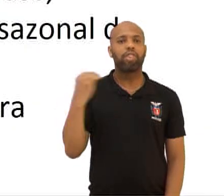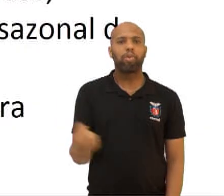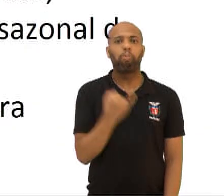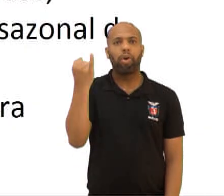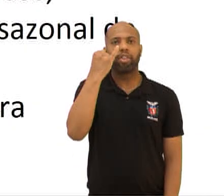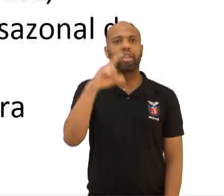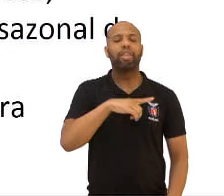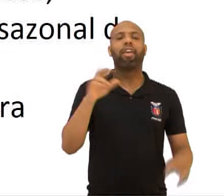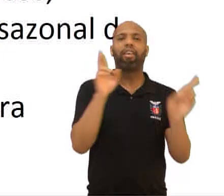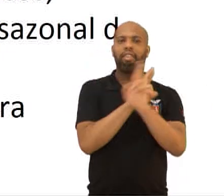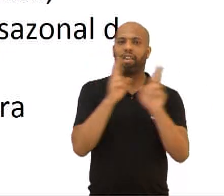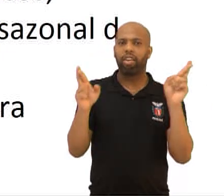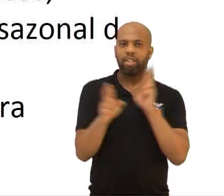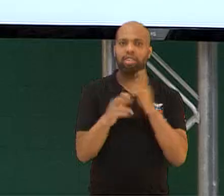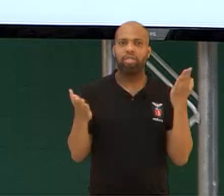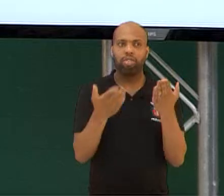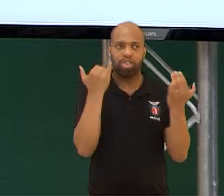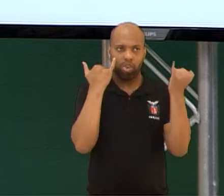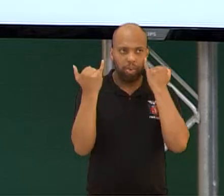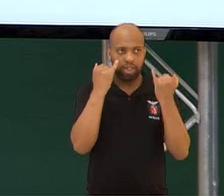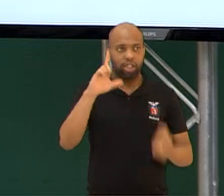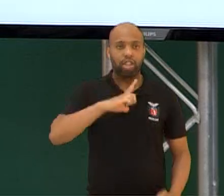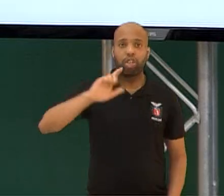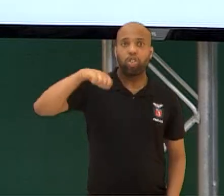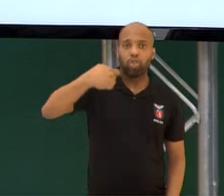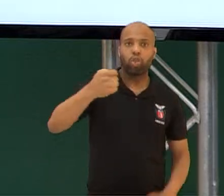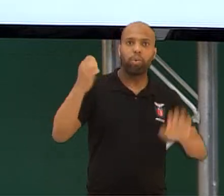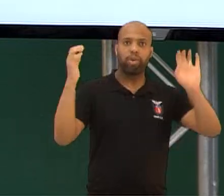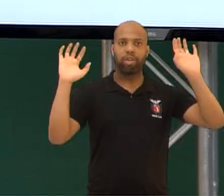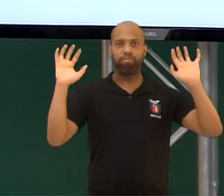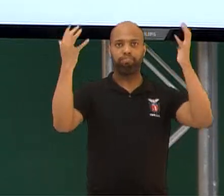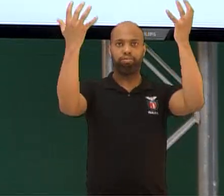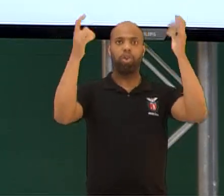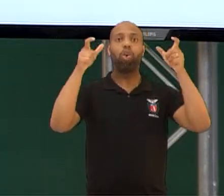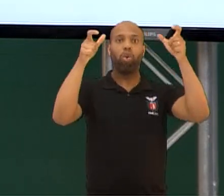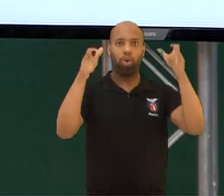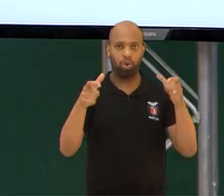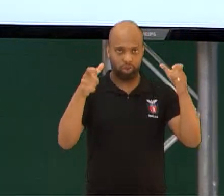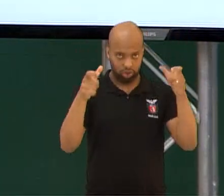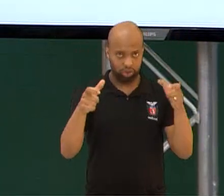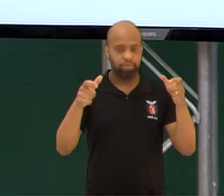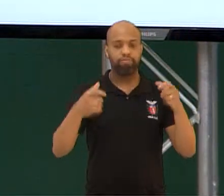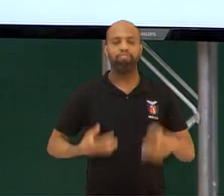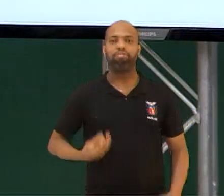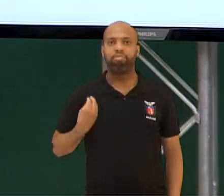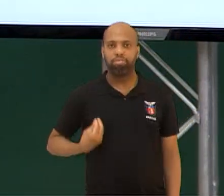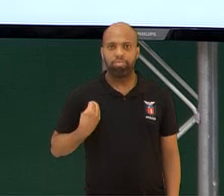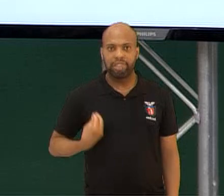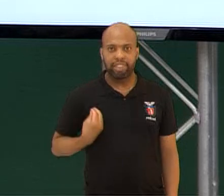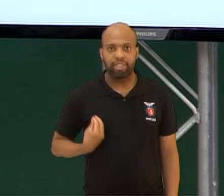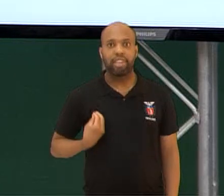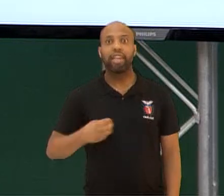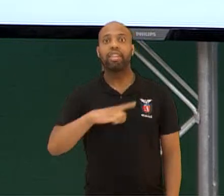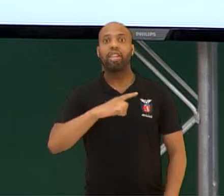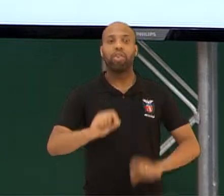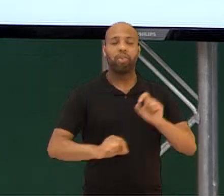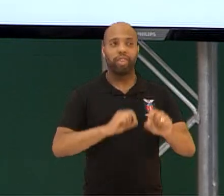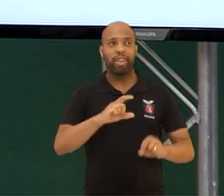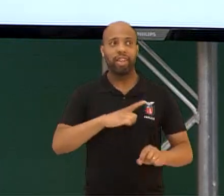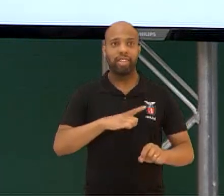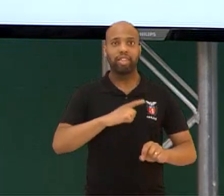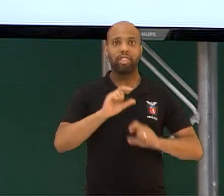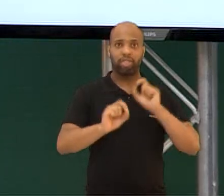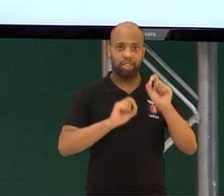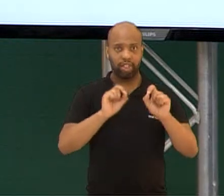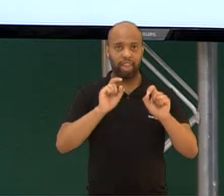gente poder relacionar as informações que nós temos do clima com o lugar onde nós moramos. Então a gente primeiro, né, durante o ano, durante o estudo de geografia, a gente foi verificando